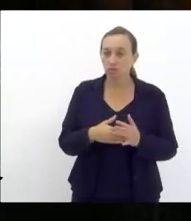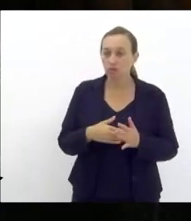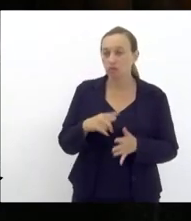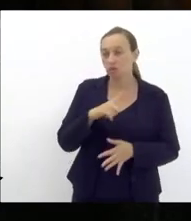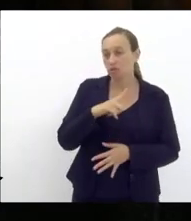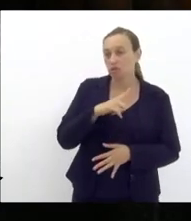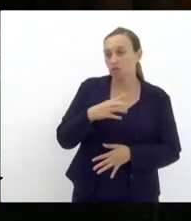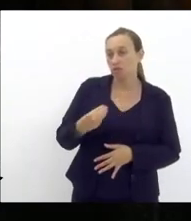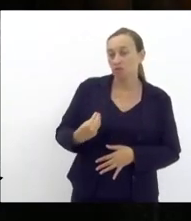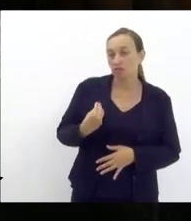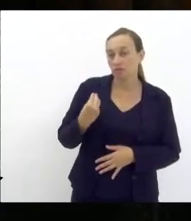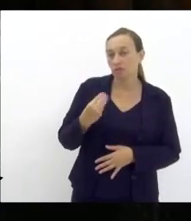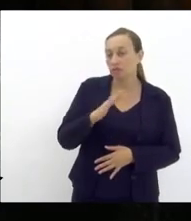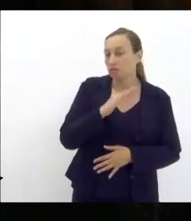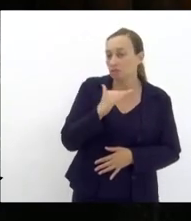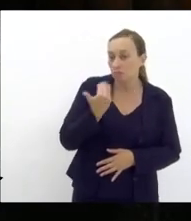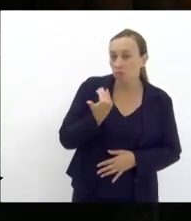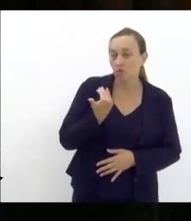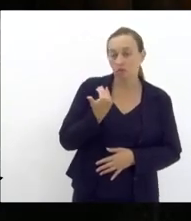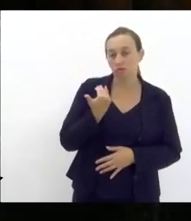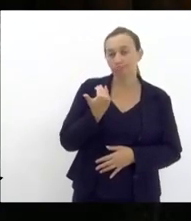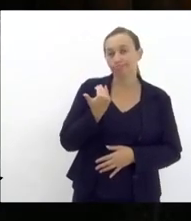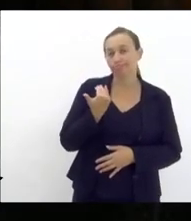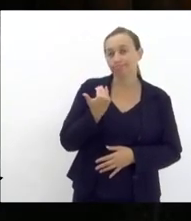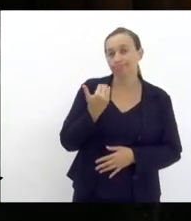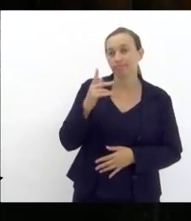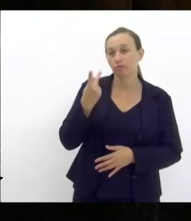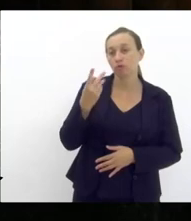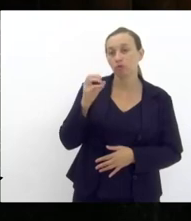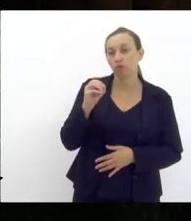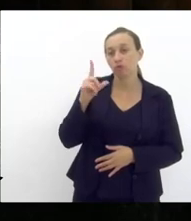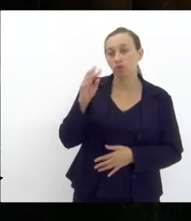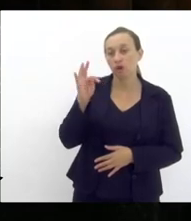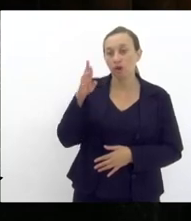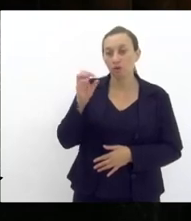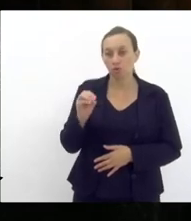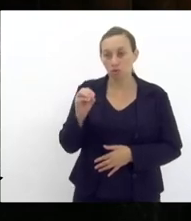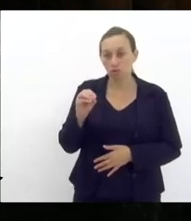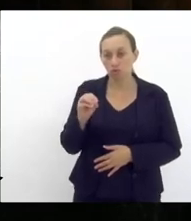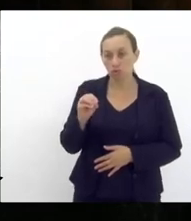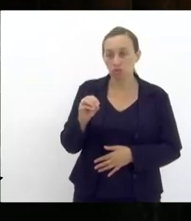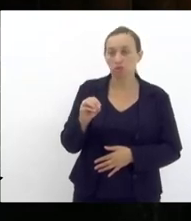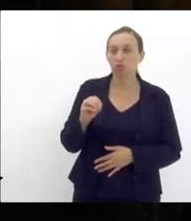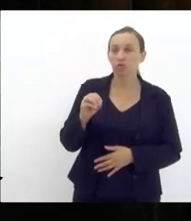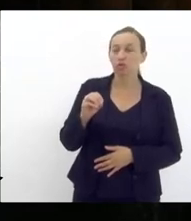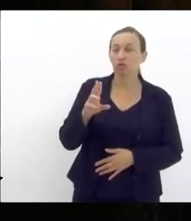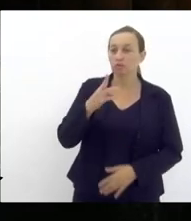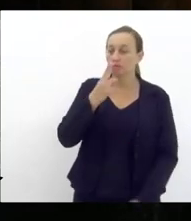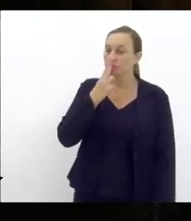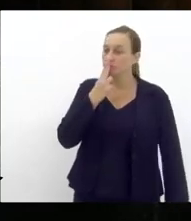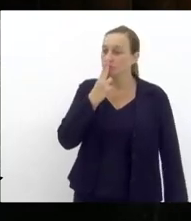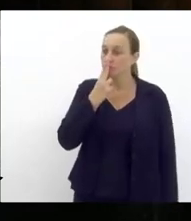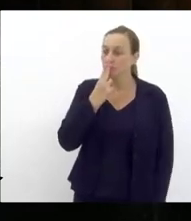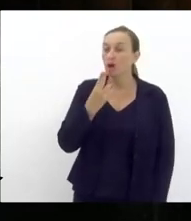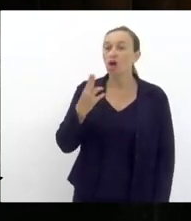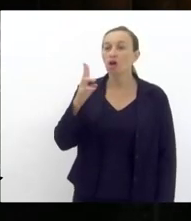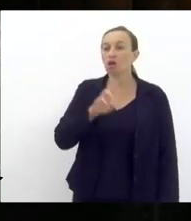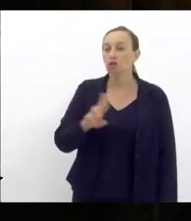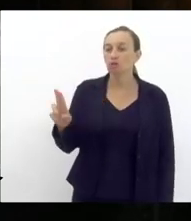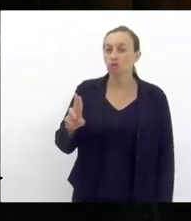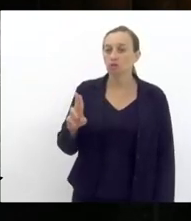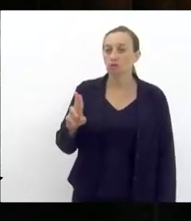tiveram as suas vidas desumanizadas no Holocausto feito aí por Hitler em nome de uma